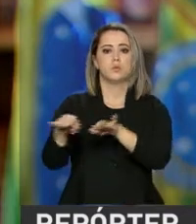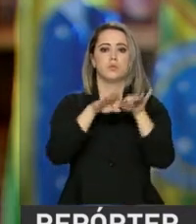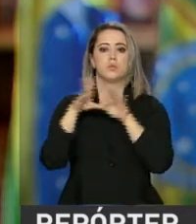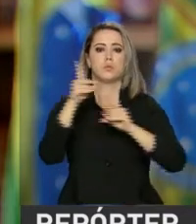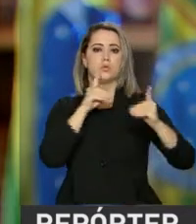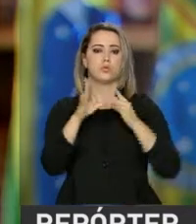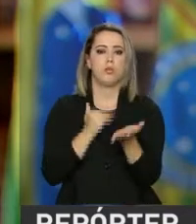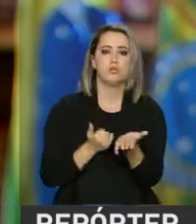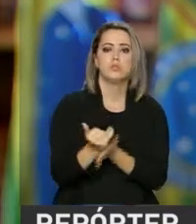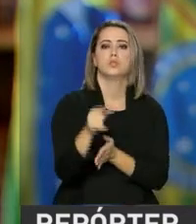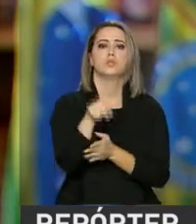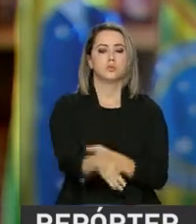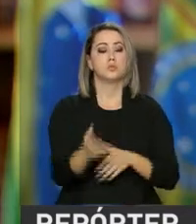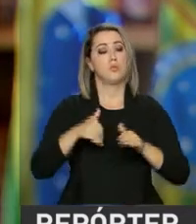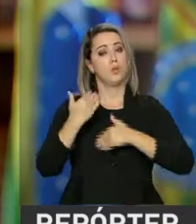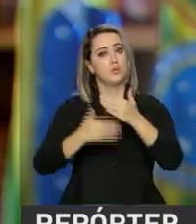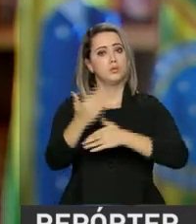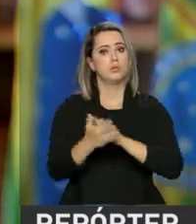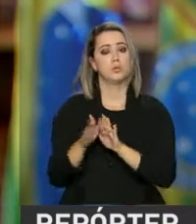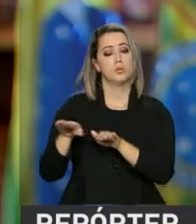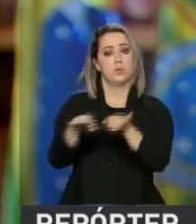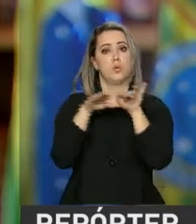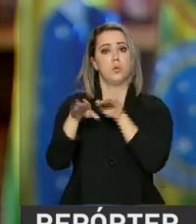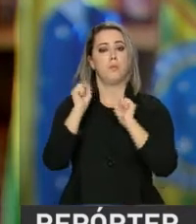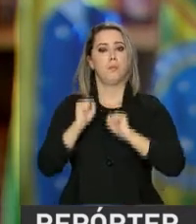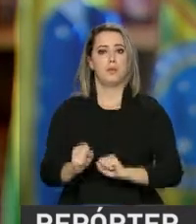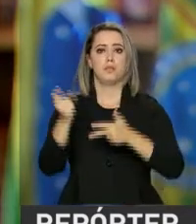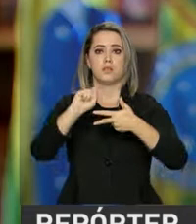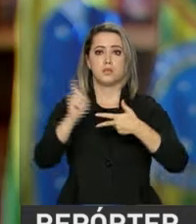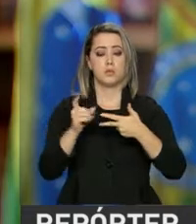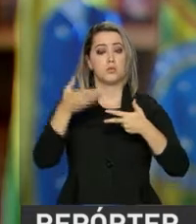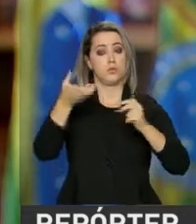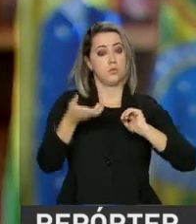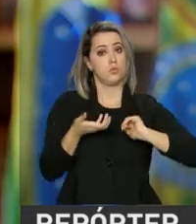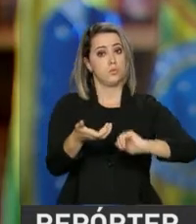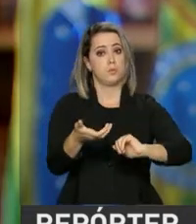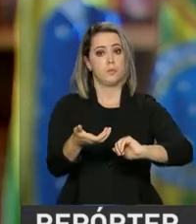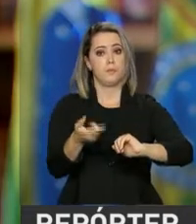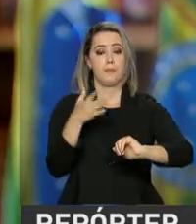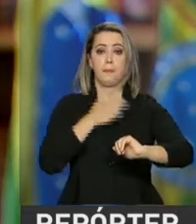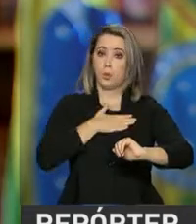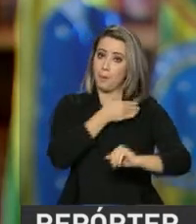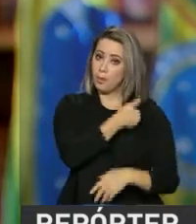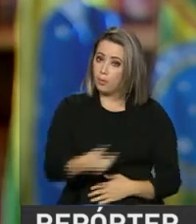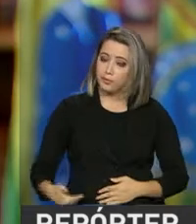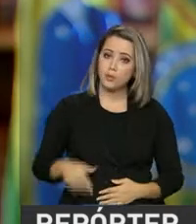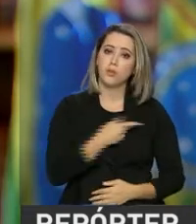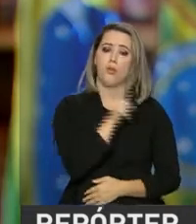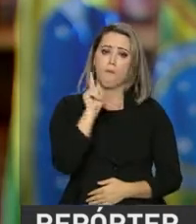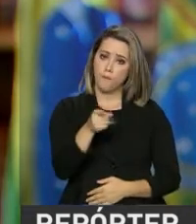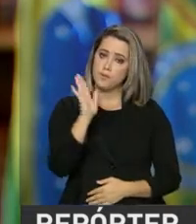diálogo constante bandido entre o poder executivo eo congresso nacional meu governo você